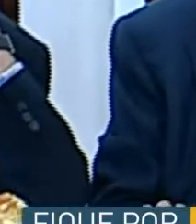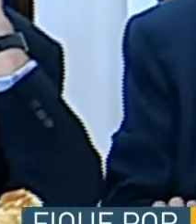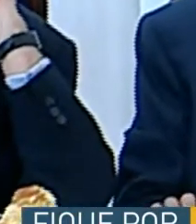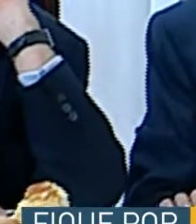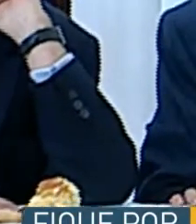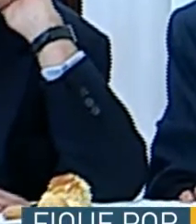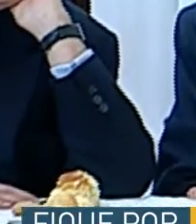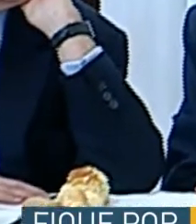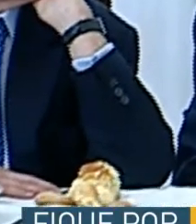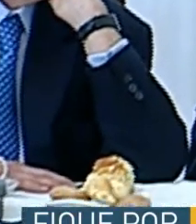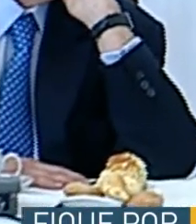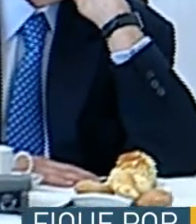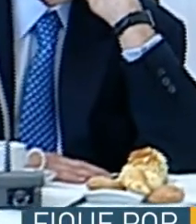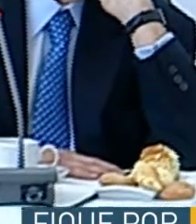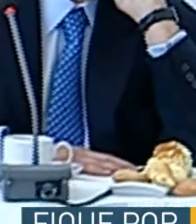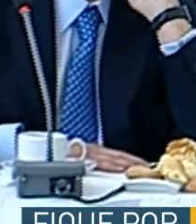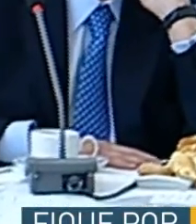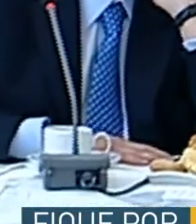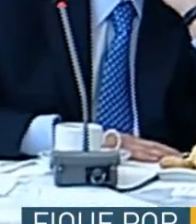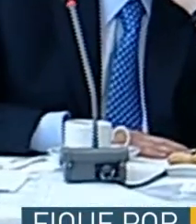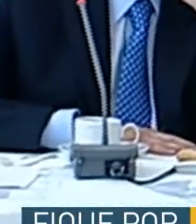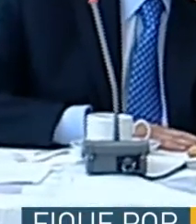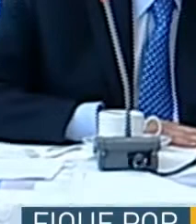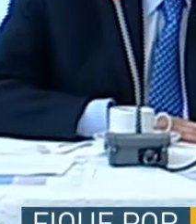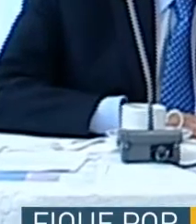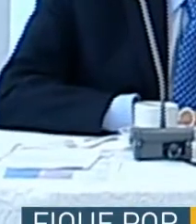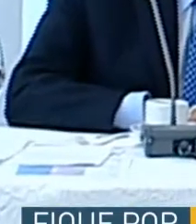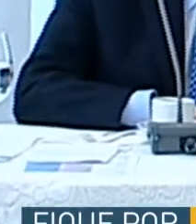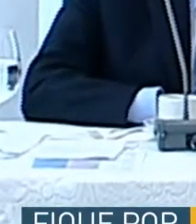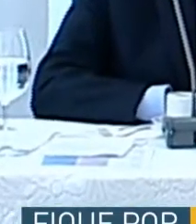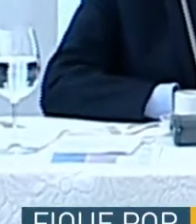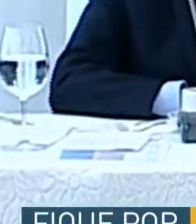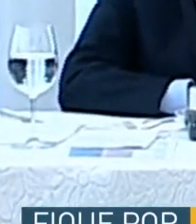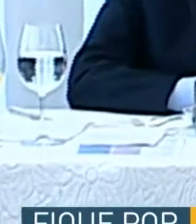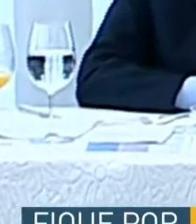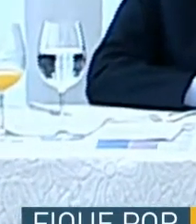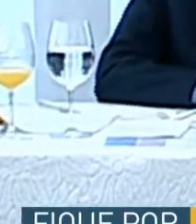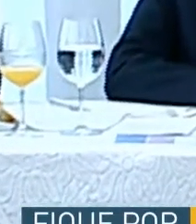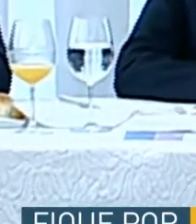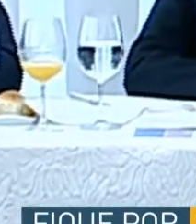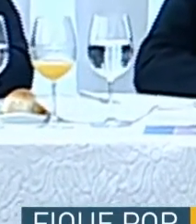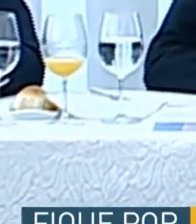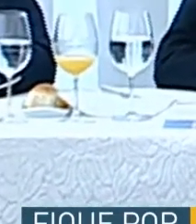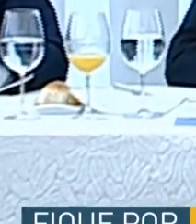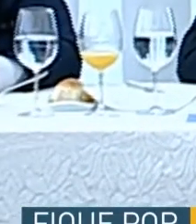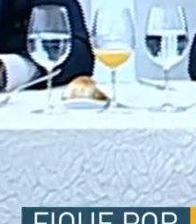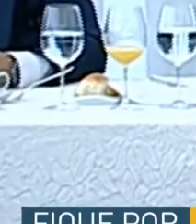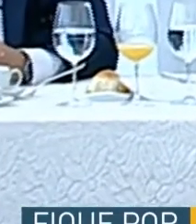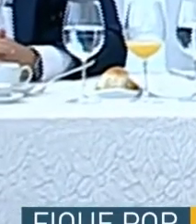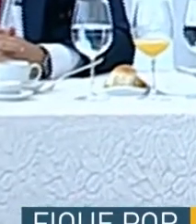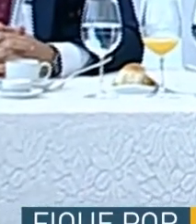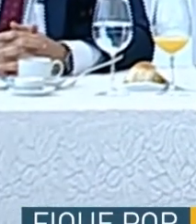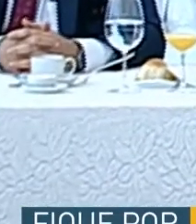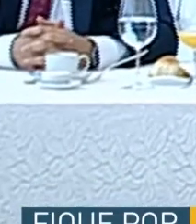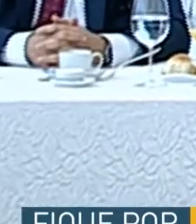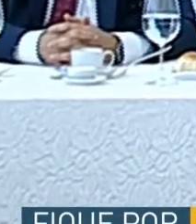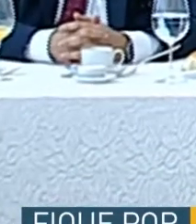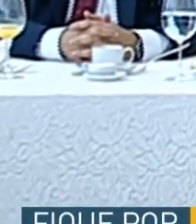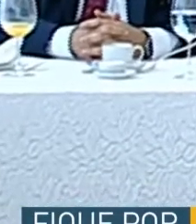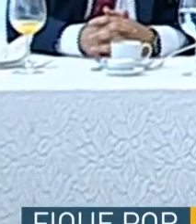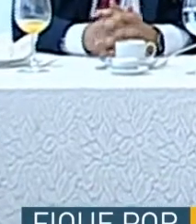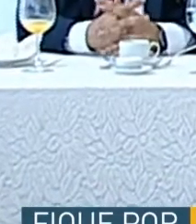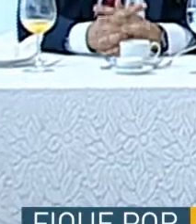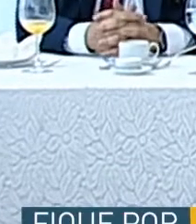erradas que estão sendo esclarecidas, como já foi mencionado, e eu também tenho um número enorme de exemplos, alguns deles eu citei